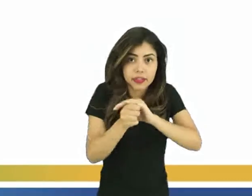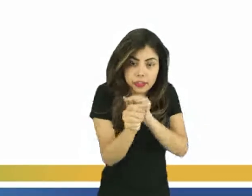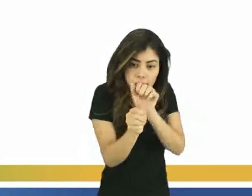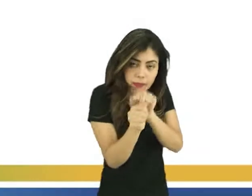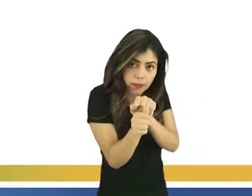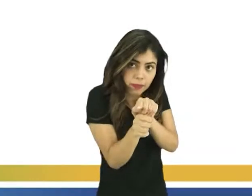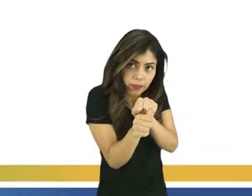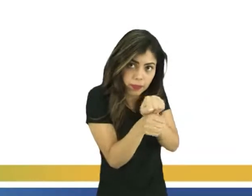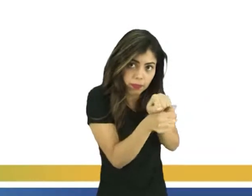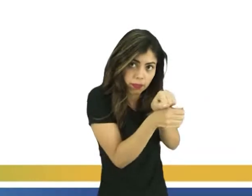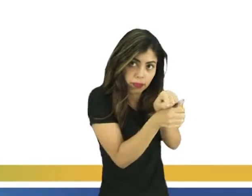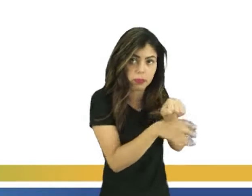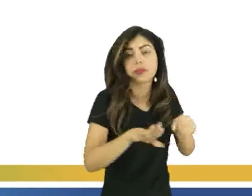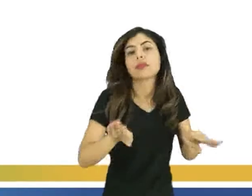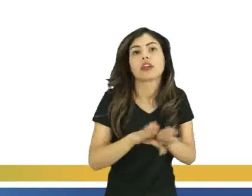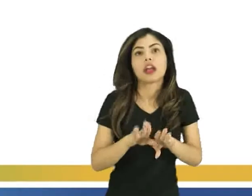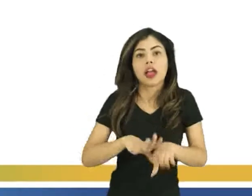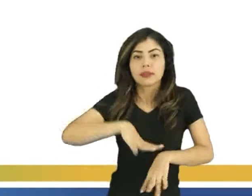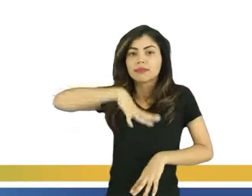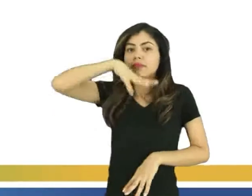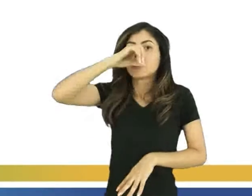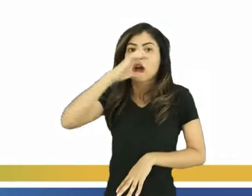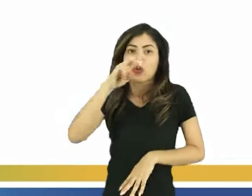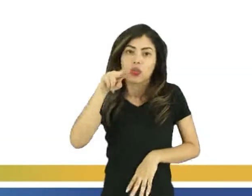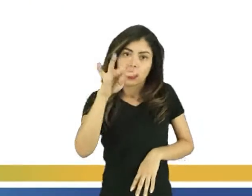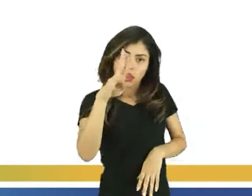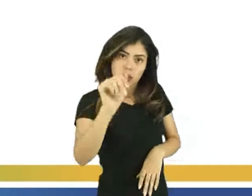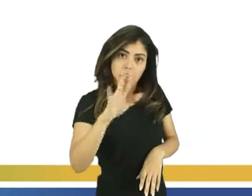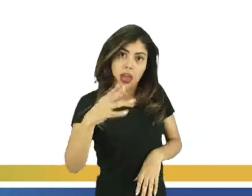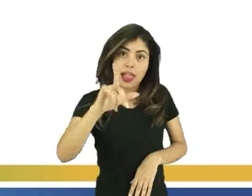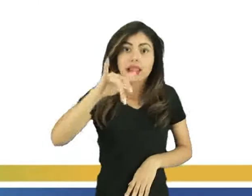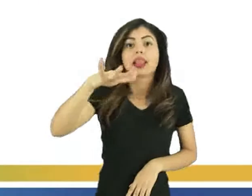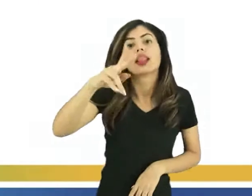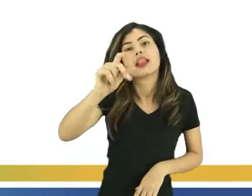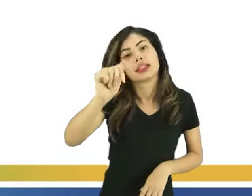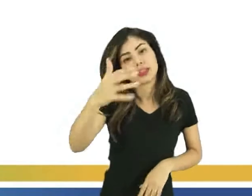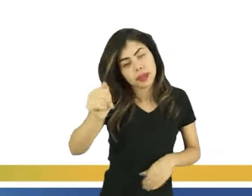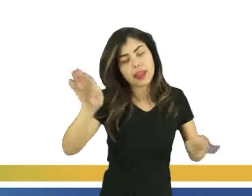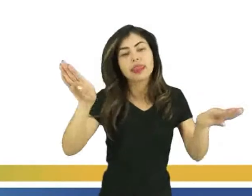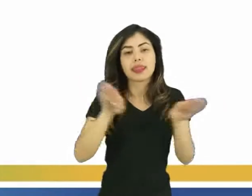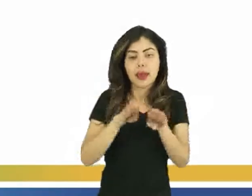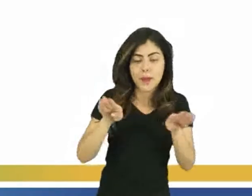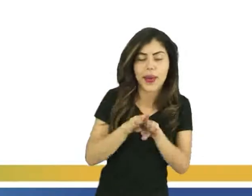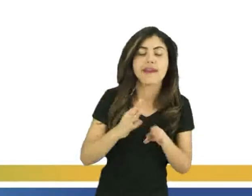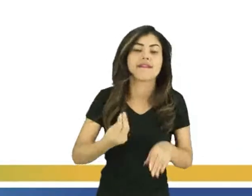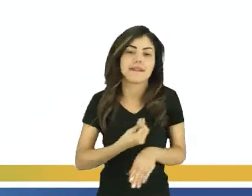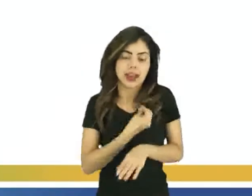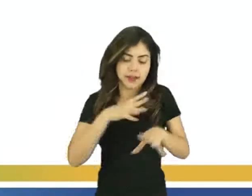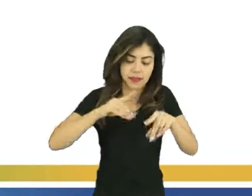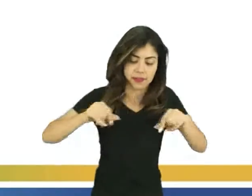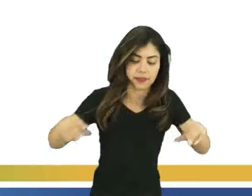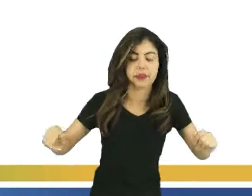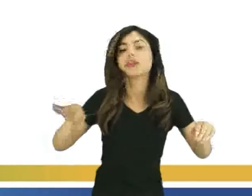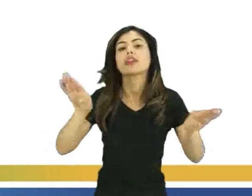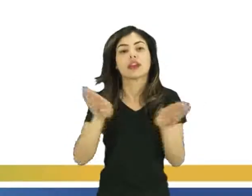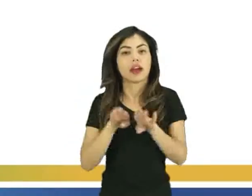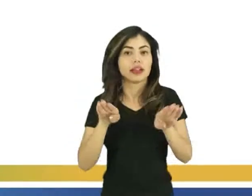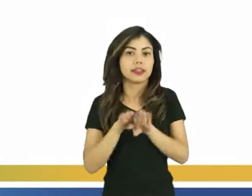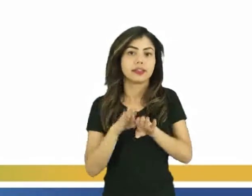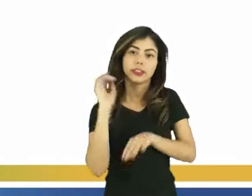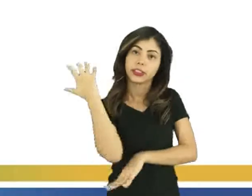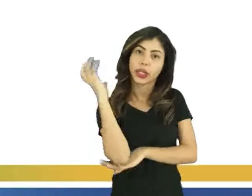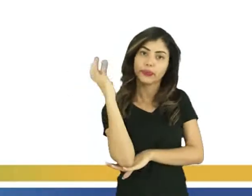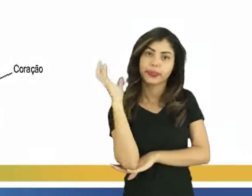caracóis, tá? E a respiração cutânea vai ocorrer com as lesmas, que também vivem em ambiente terrestre, sobre o solo e em